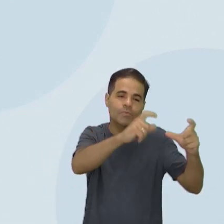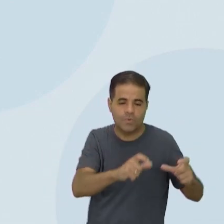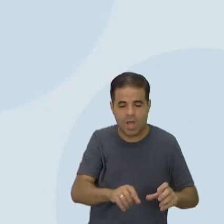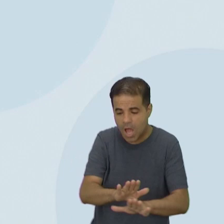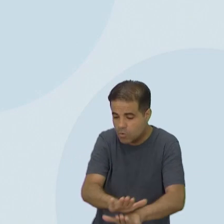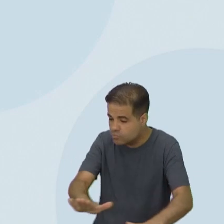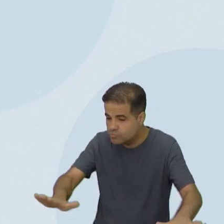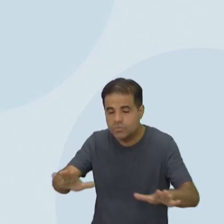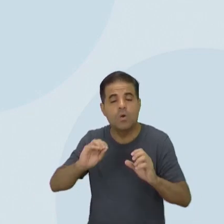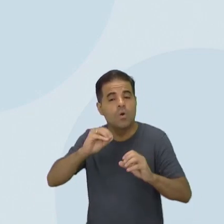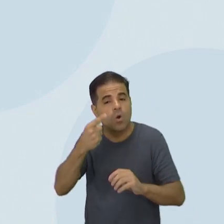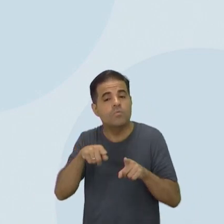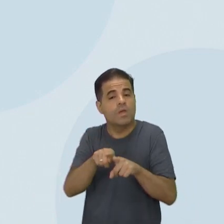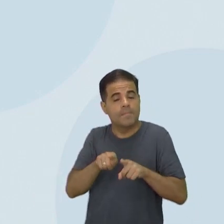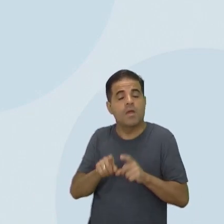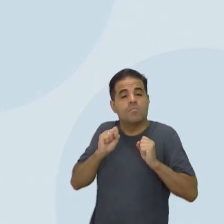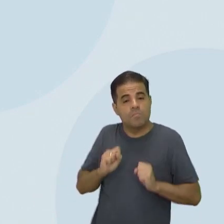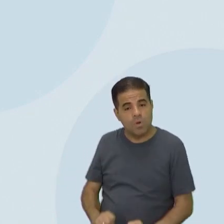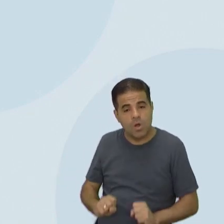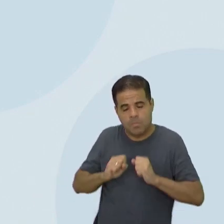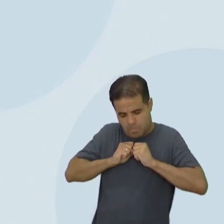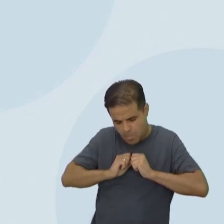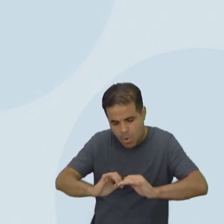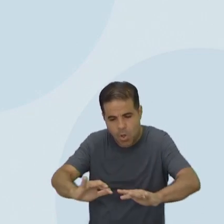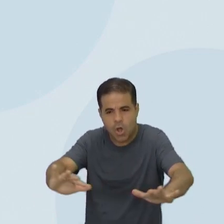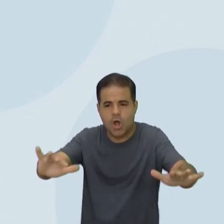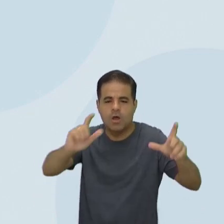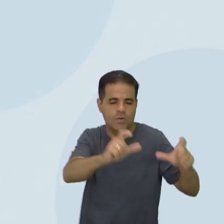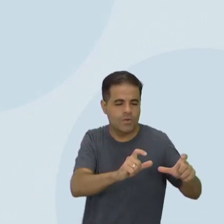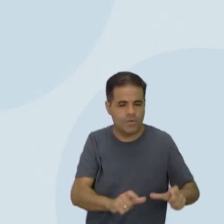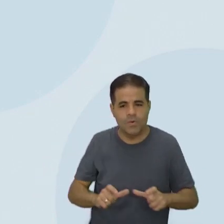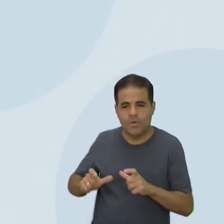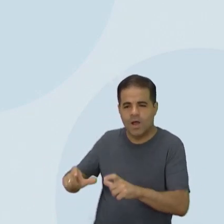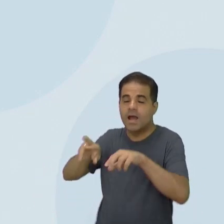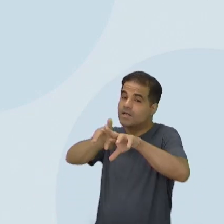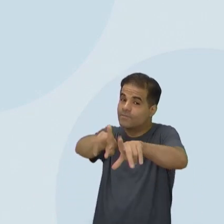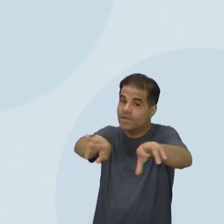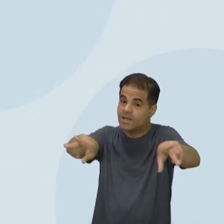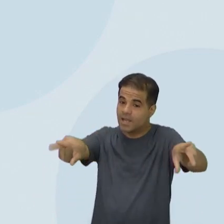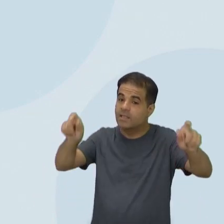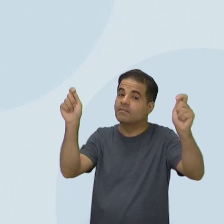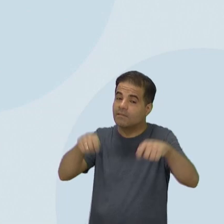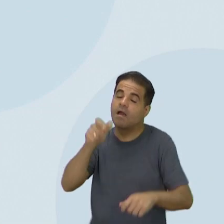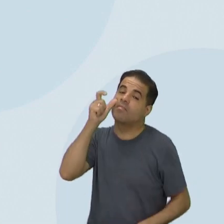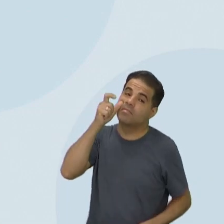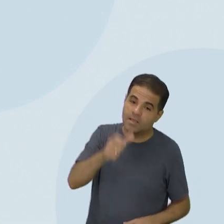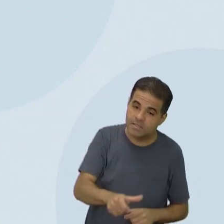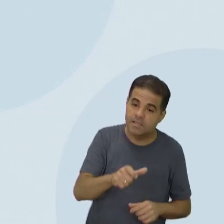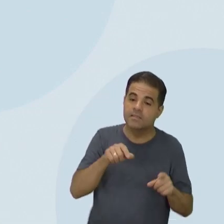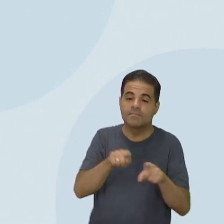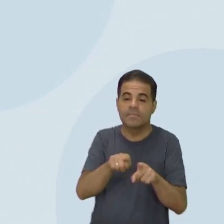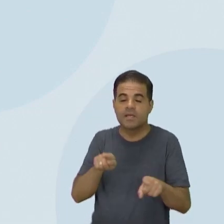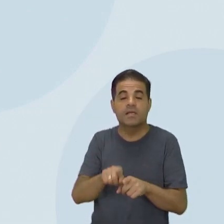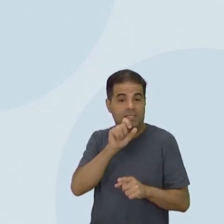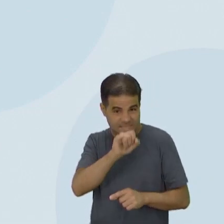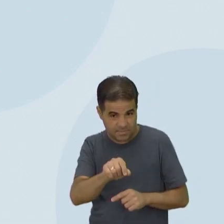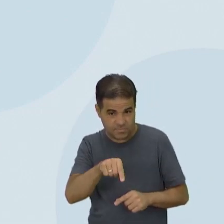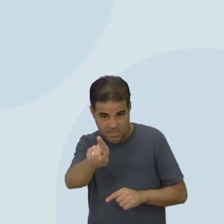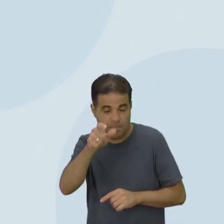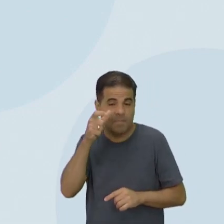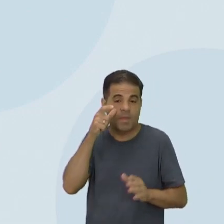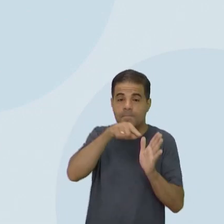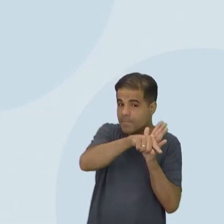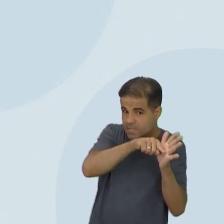no chão, ou eu posso ter grupos espalhados em vários lugares distintos. É interessante também, se você pesquisar